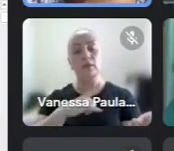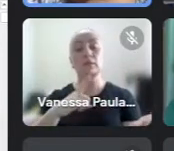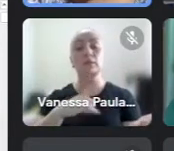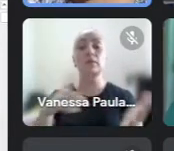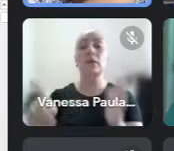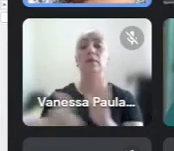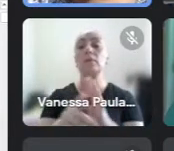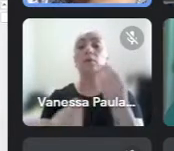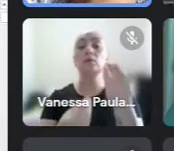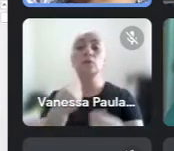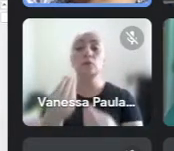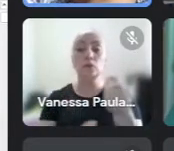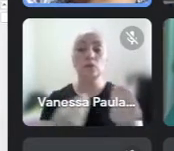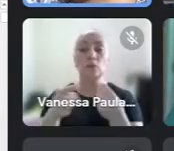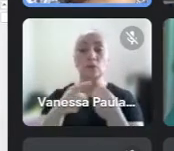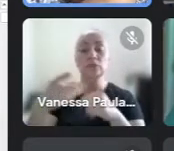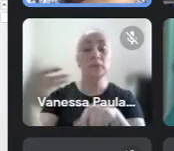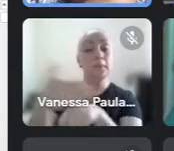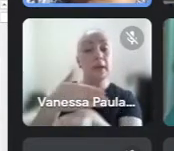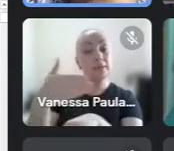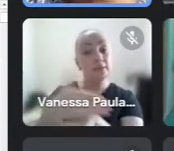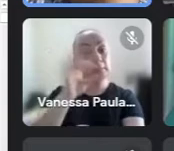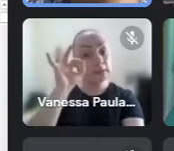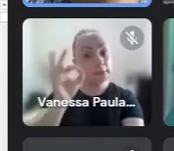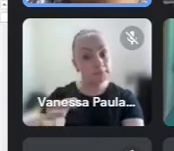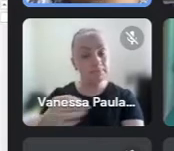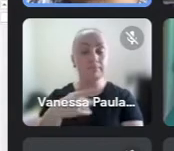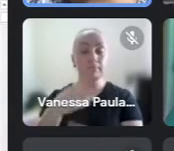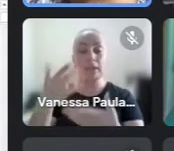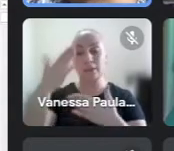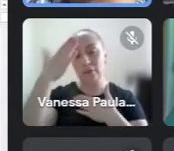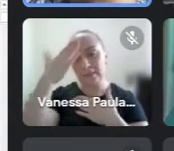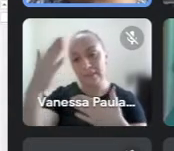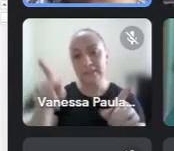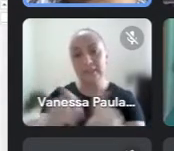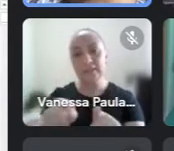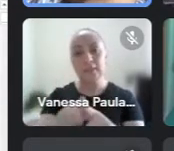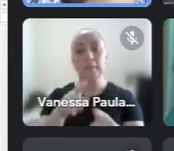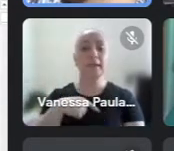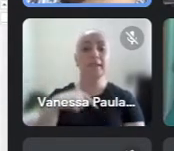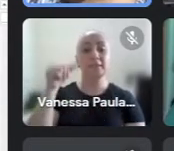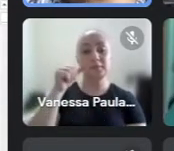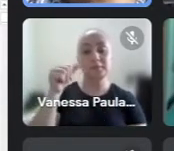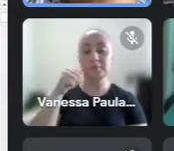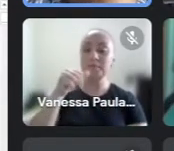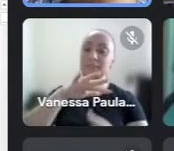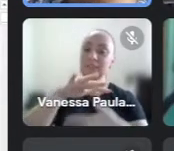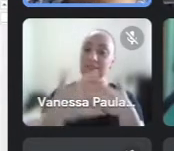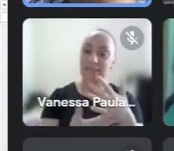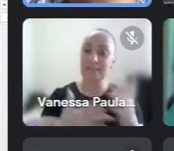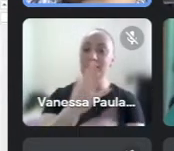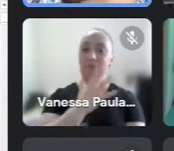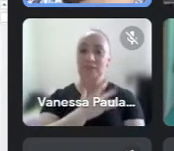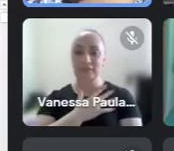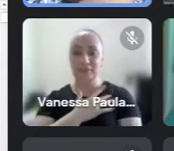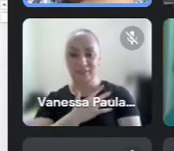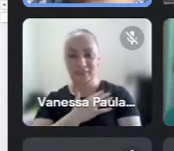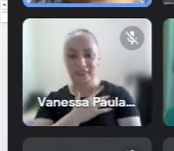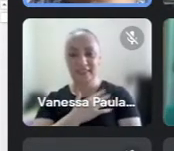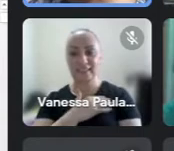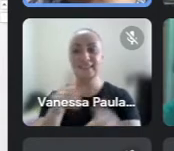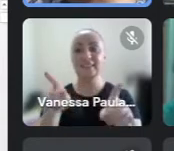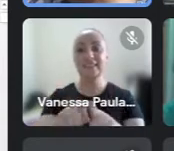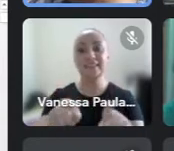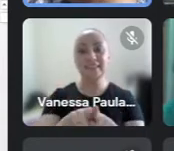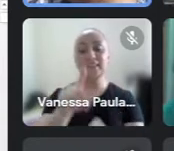tê-los como participantes. E quero agradecer imensamente as meninas das Libras, né, a Vanessa, a Paula aqui e a